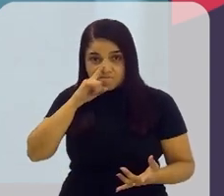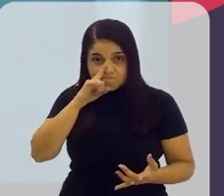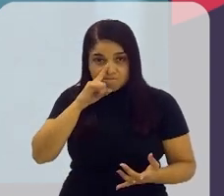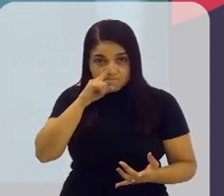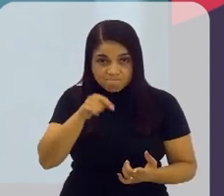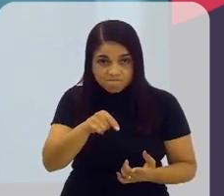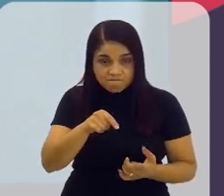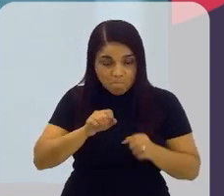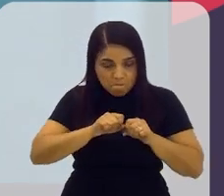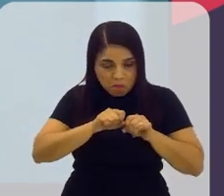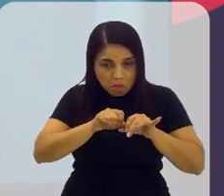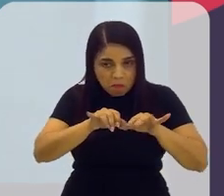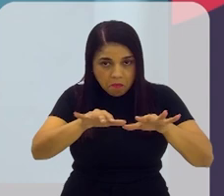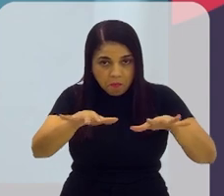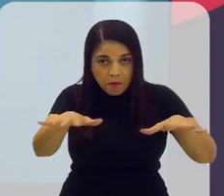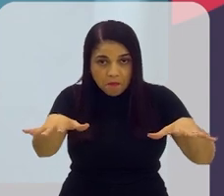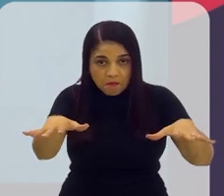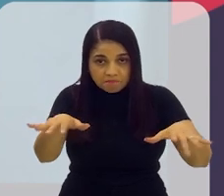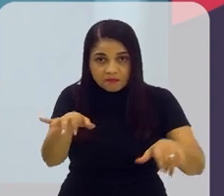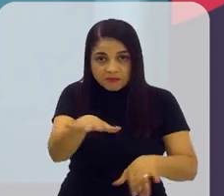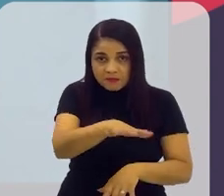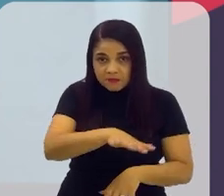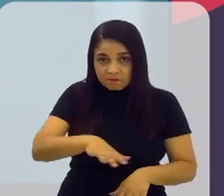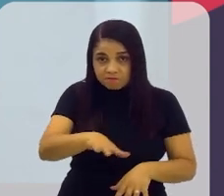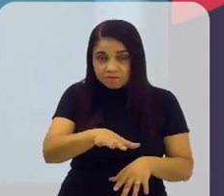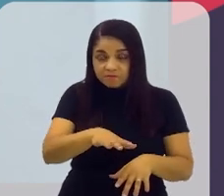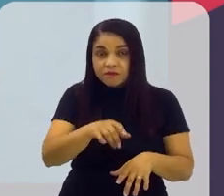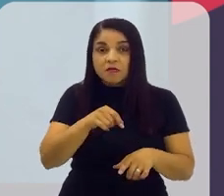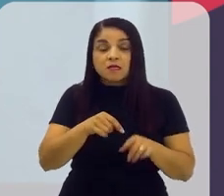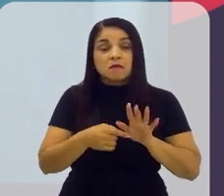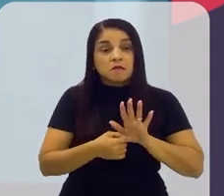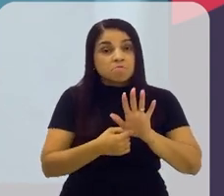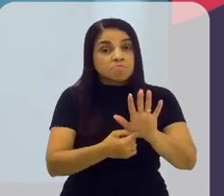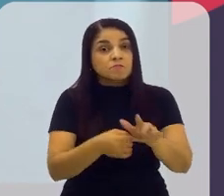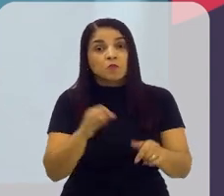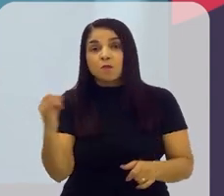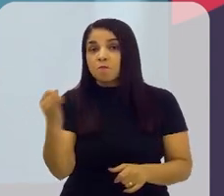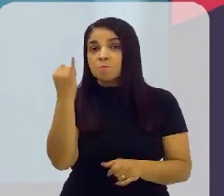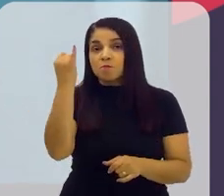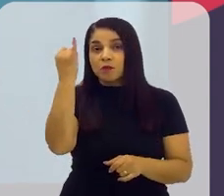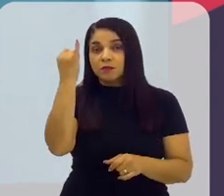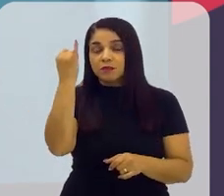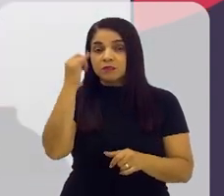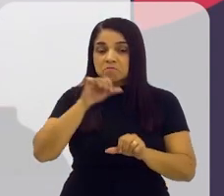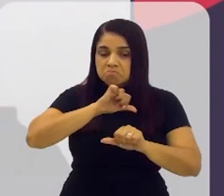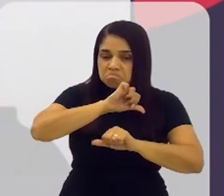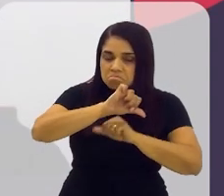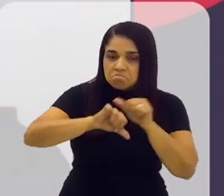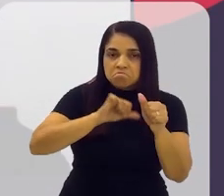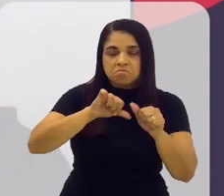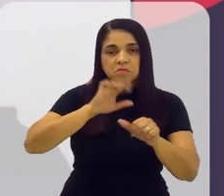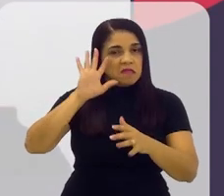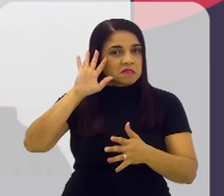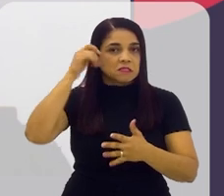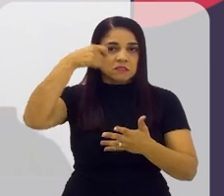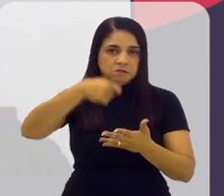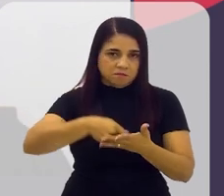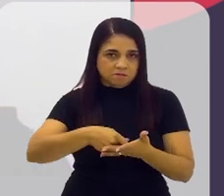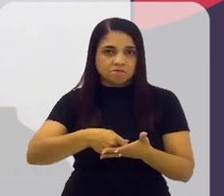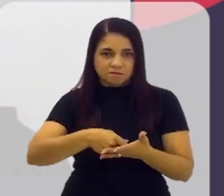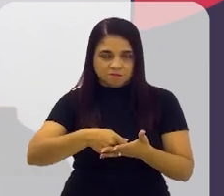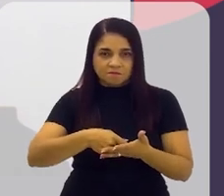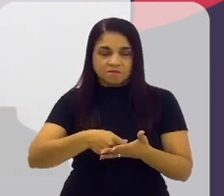um potencial invasor, é importante a gente, pelo menos, acenar para que algumas medidas sejam tomadas